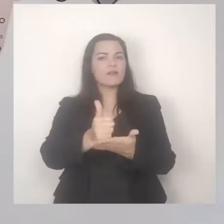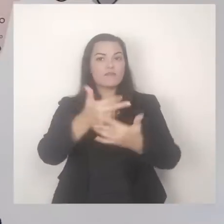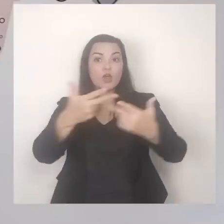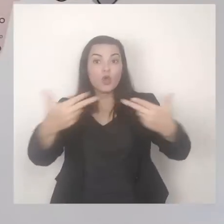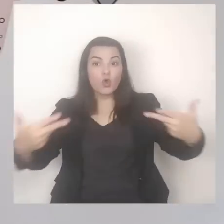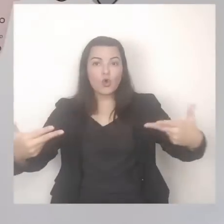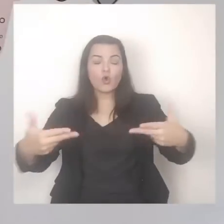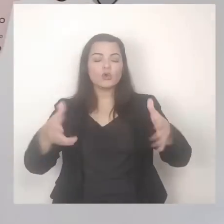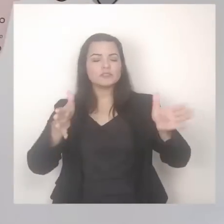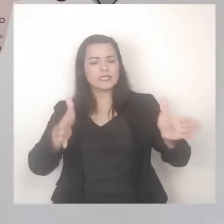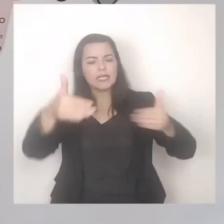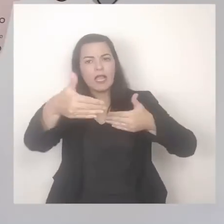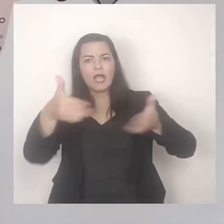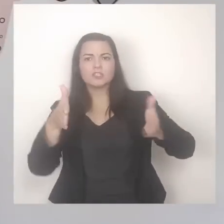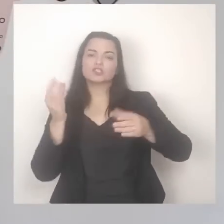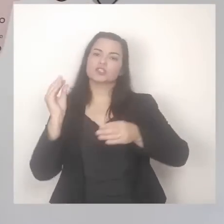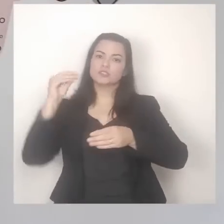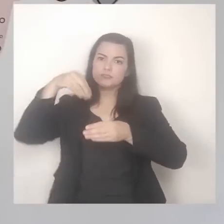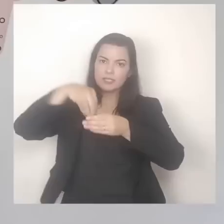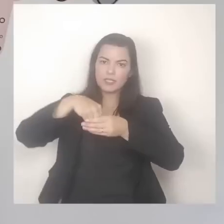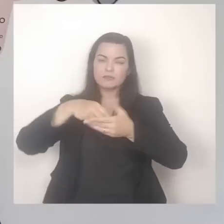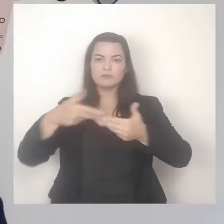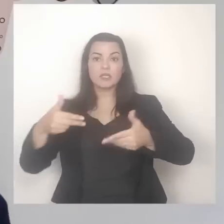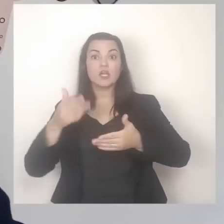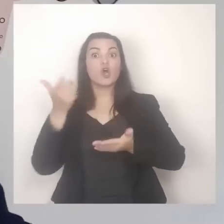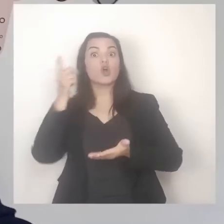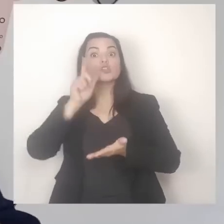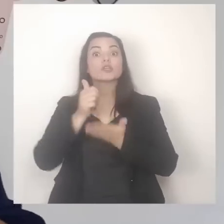carga que ele consegue transportar, turma,